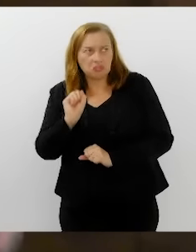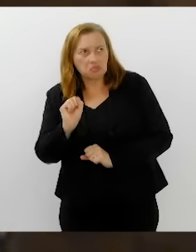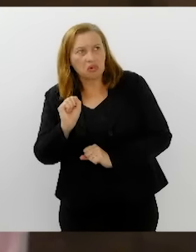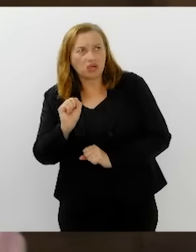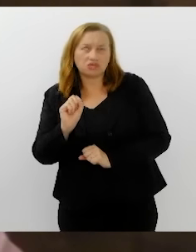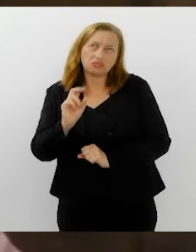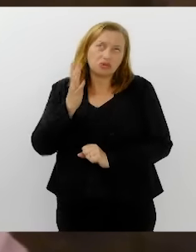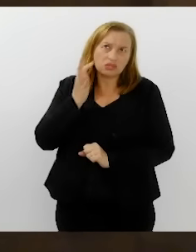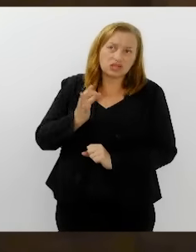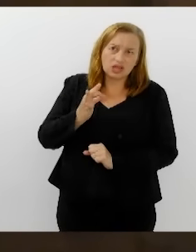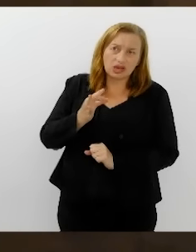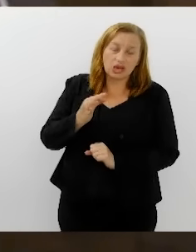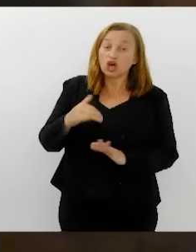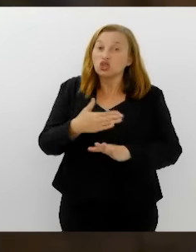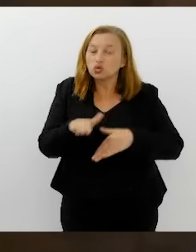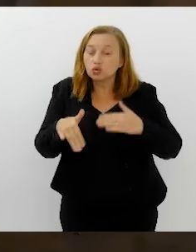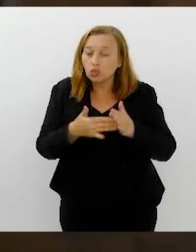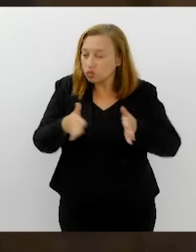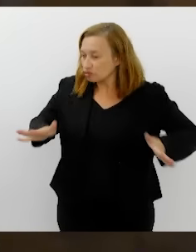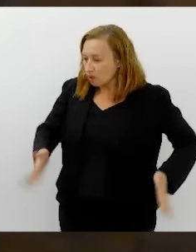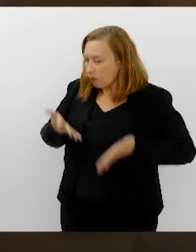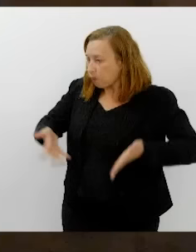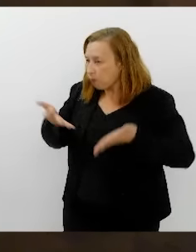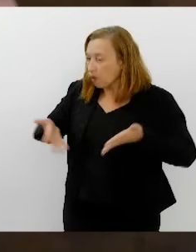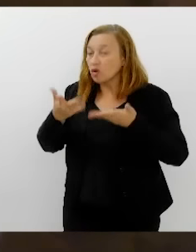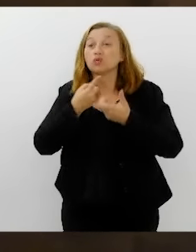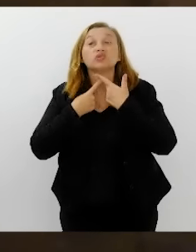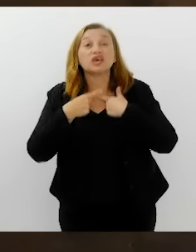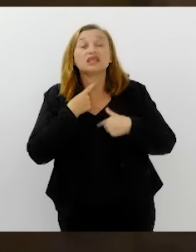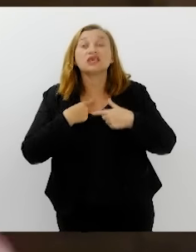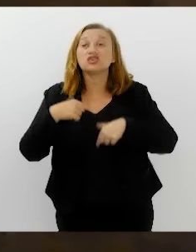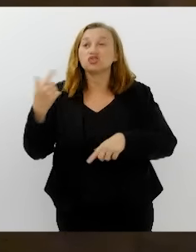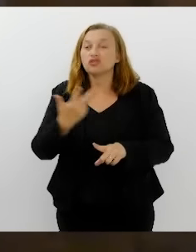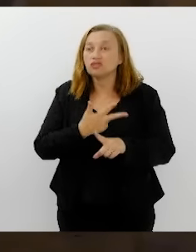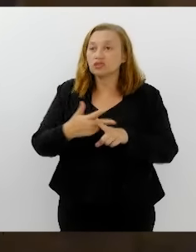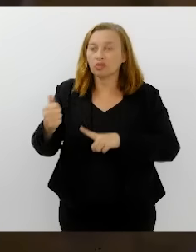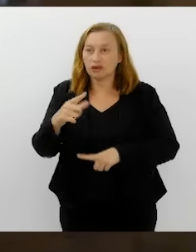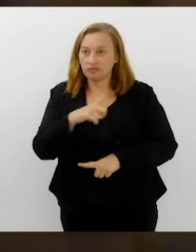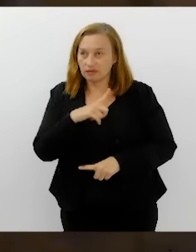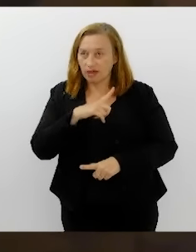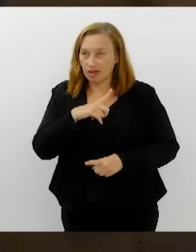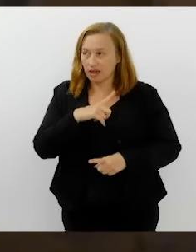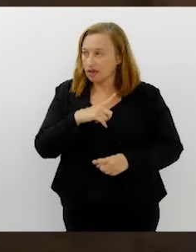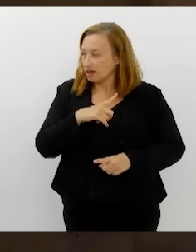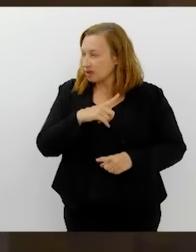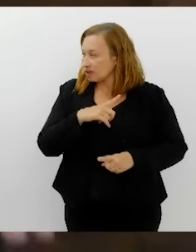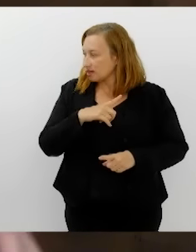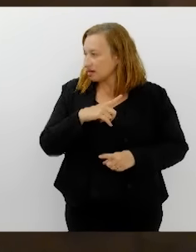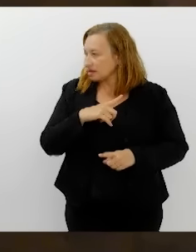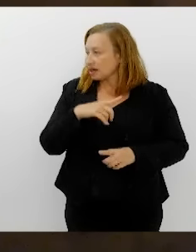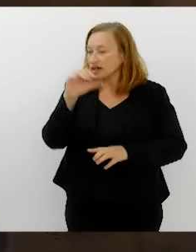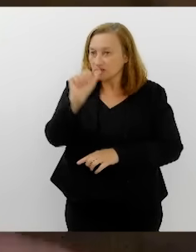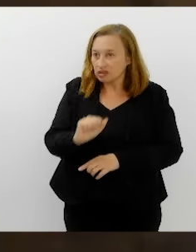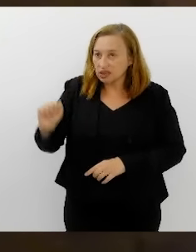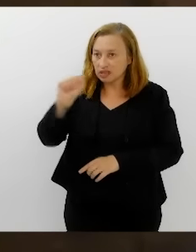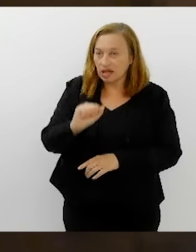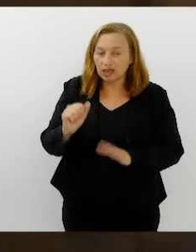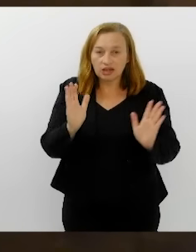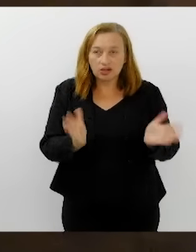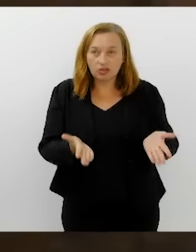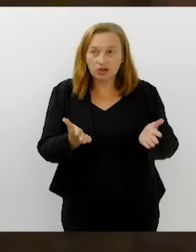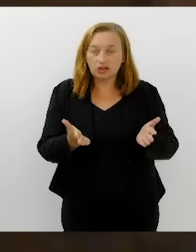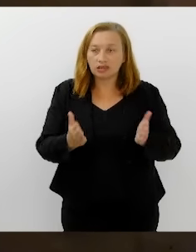pelo ânimo dele, pelo entusiasmo, pelo desejo de conquistar a sociedade atual para a Igreja